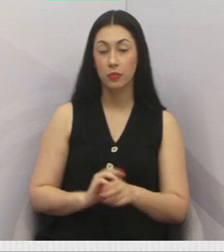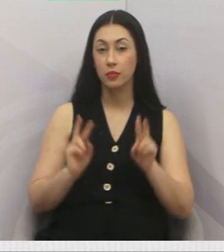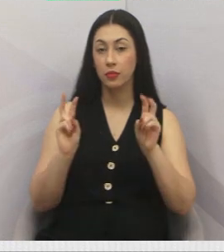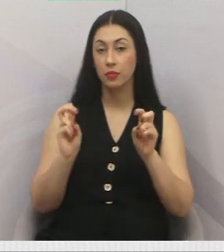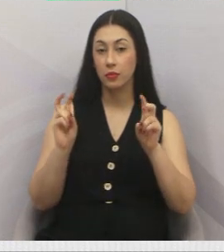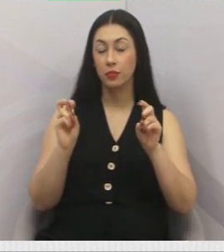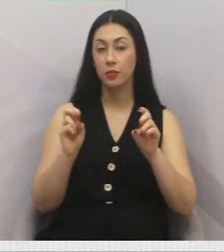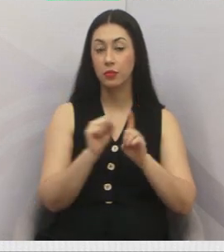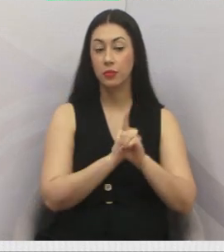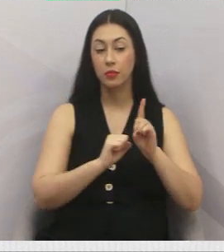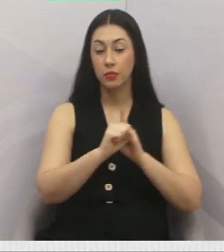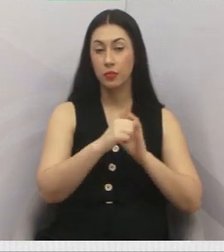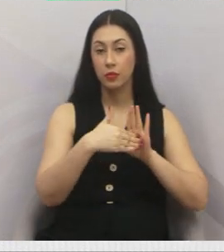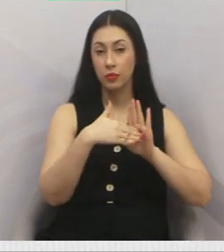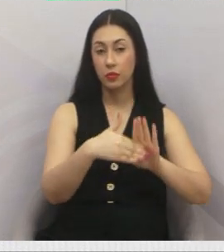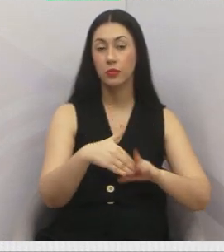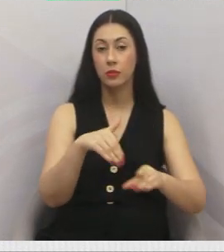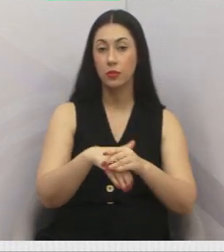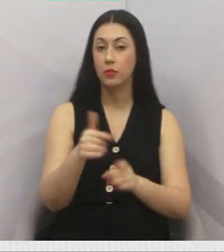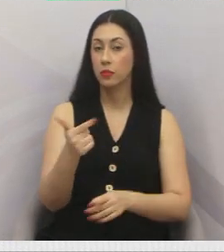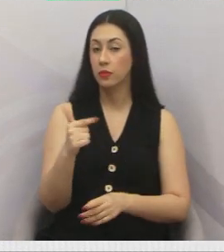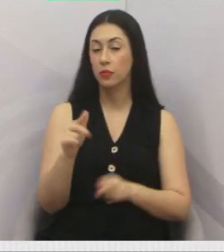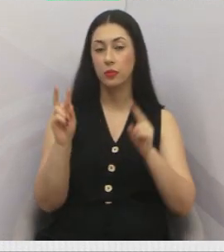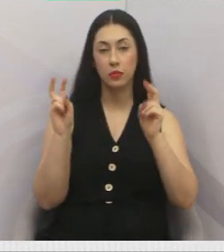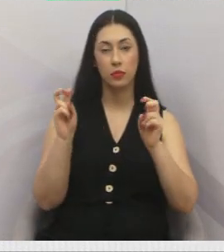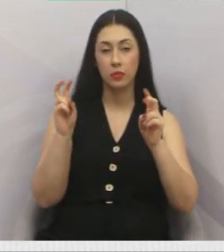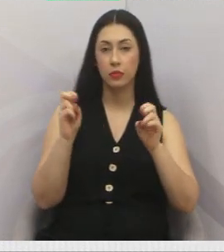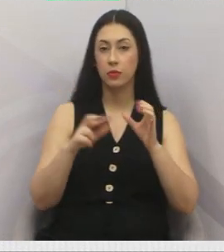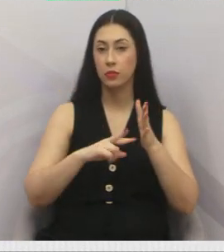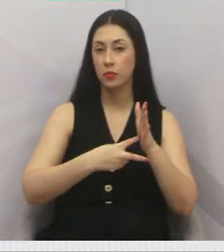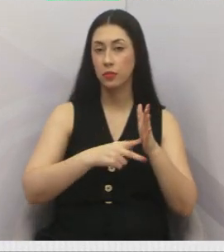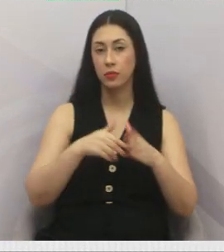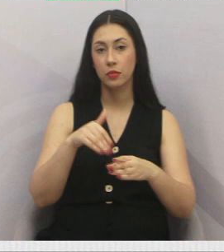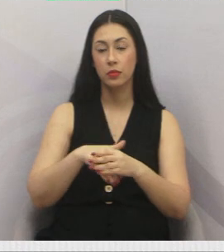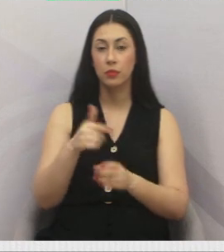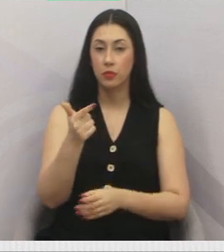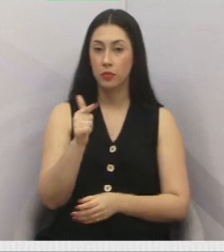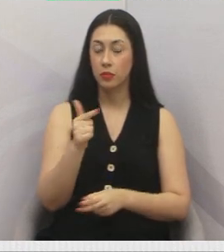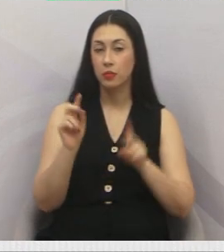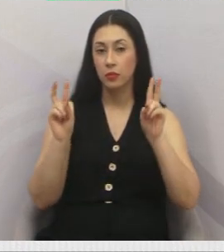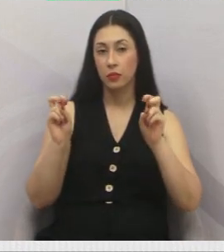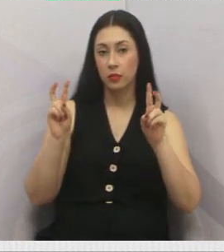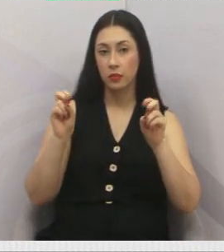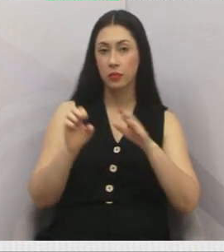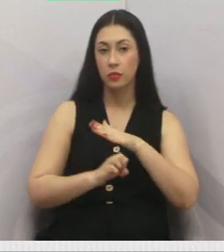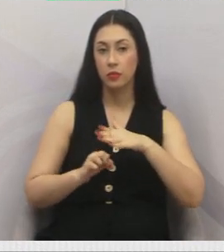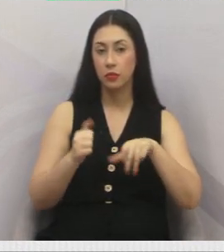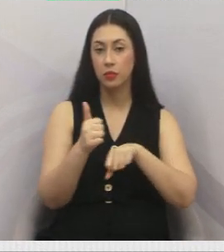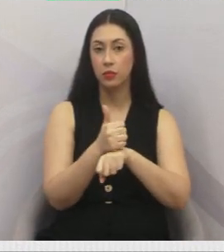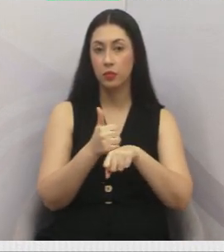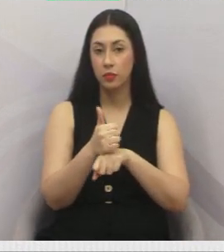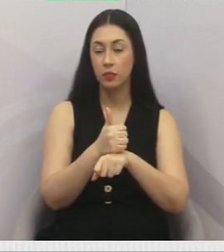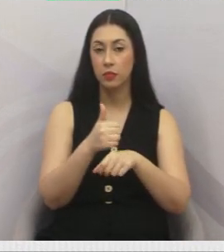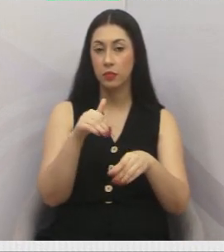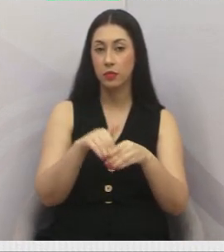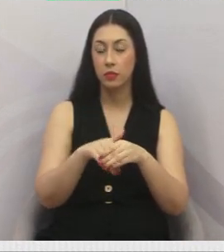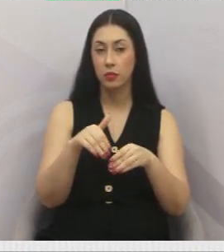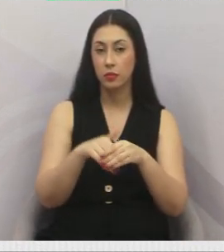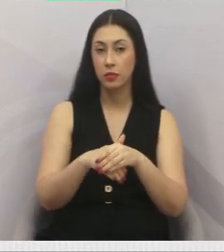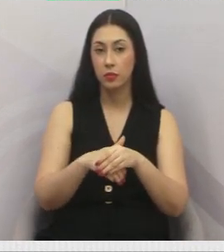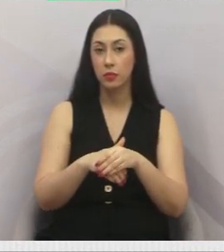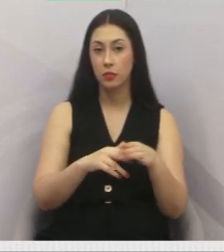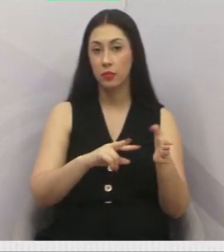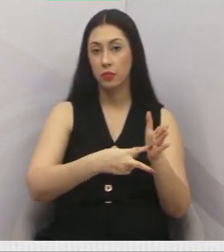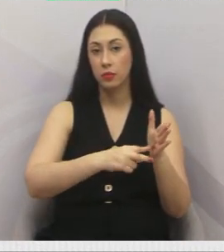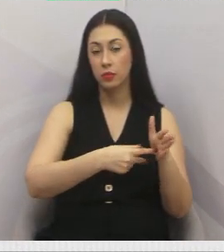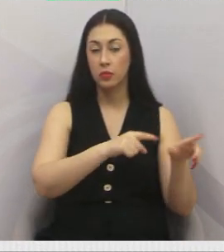Segmento movimentos populares, voto em branco. Segmento entidade classe sindical, voto em branco. Segmento empresas ou entidades profissionais, um voto para Sindicato